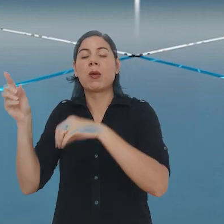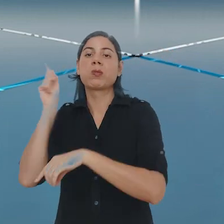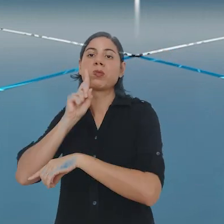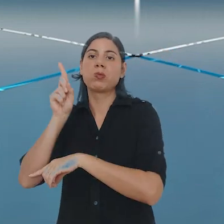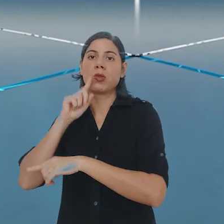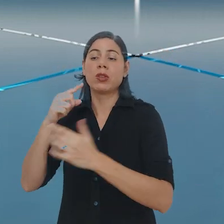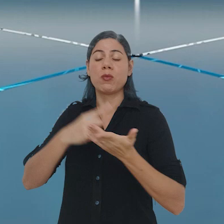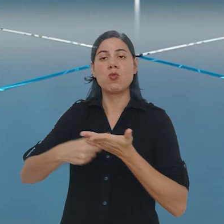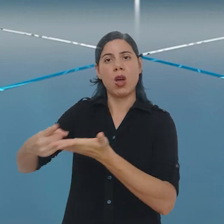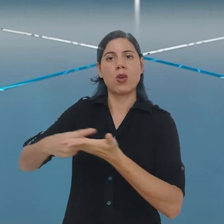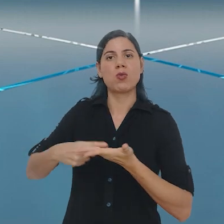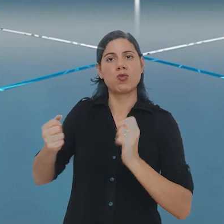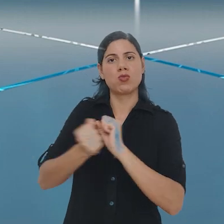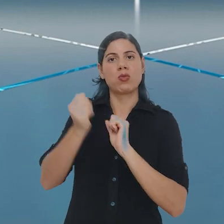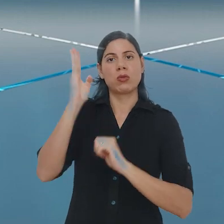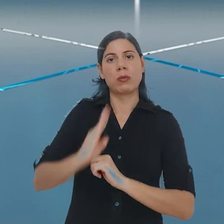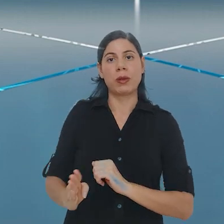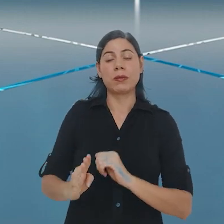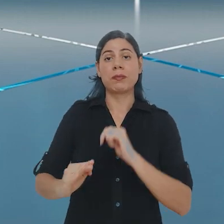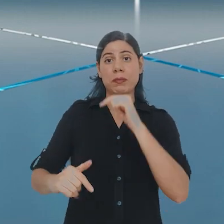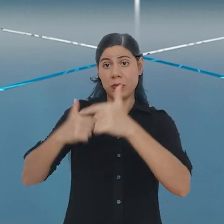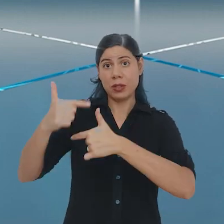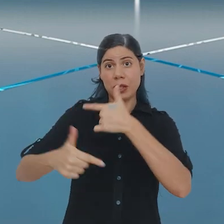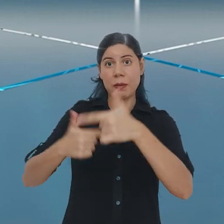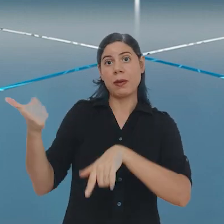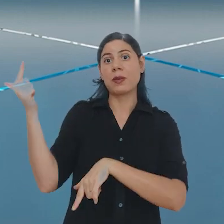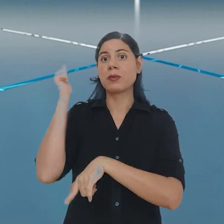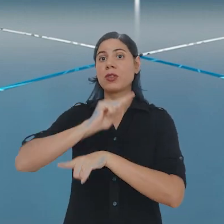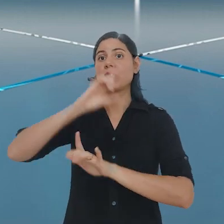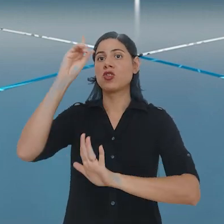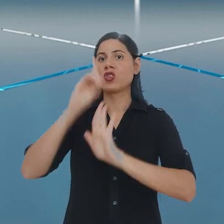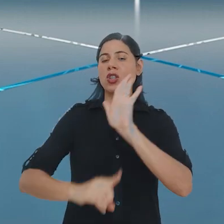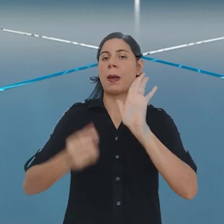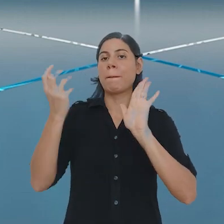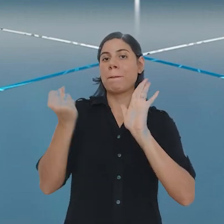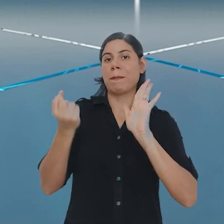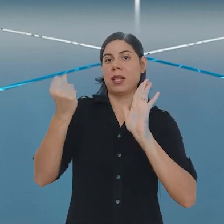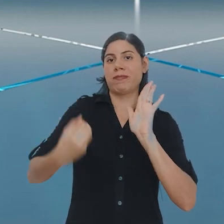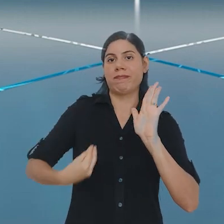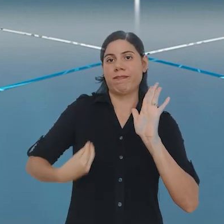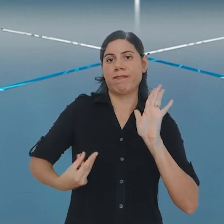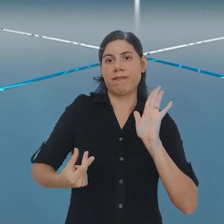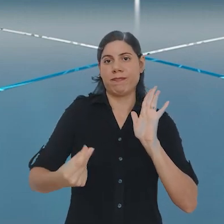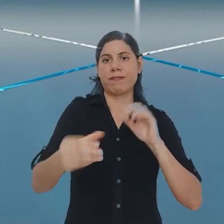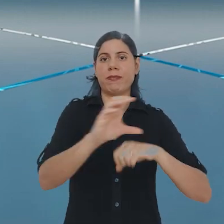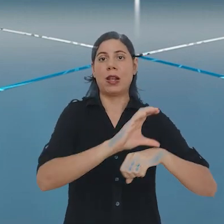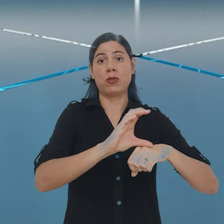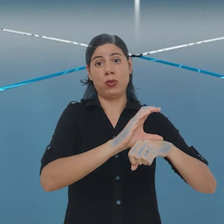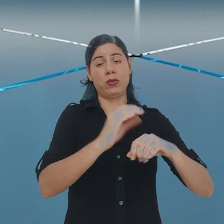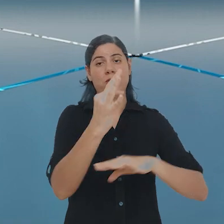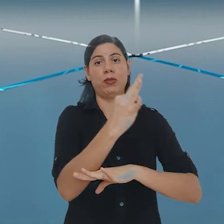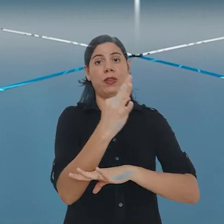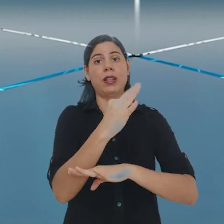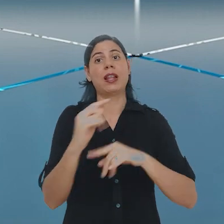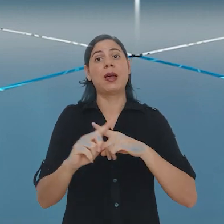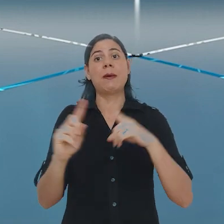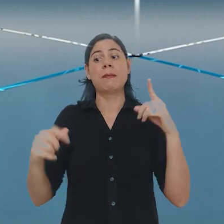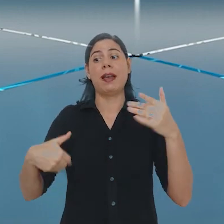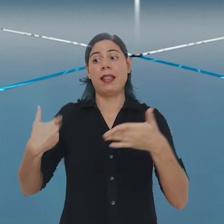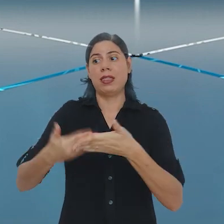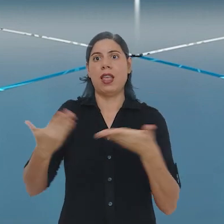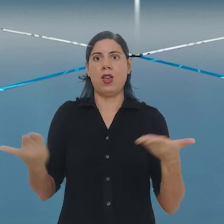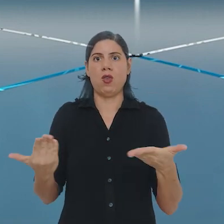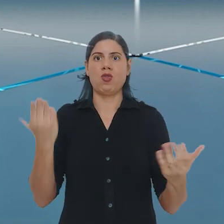acordo feito com o Brasil. Esses trabalhadores conquistaram o direito à pensão vitalícia na Constituição Federal. Mas